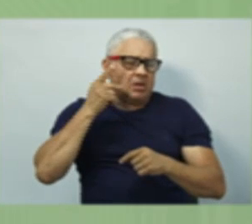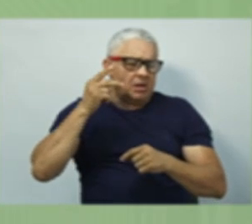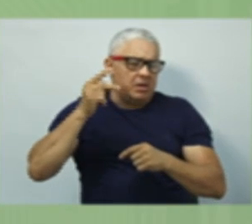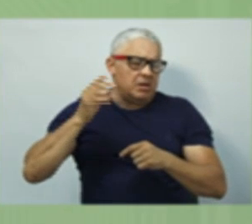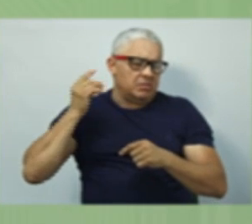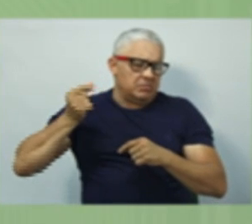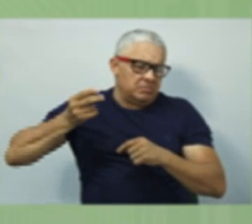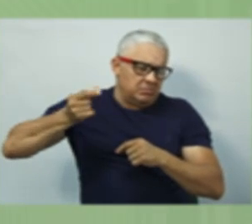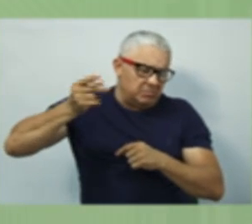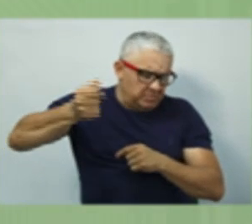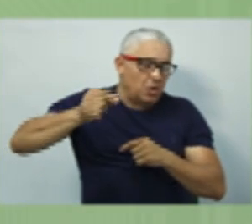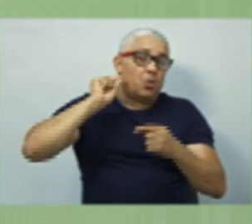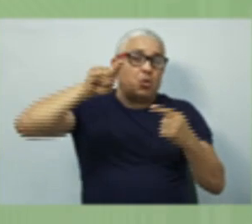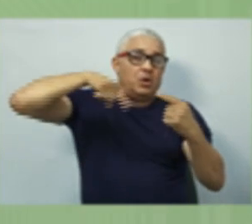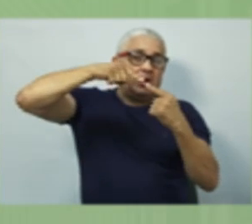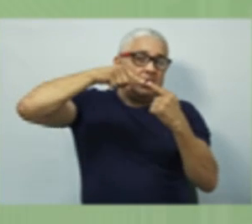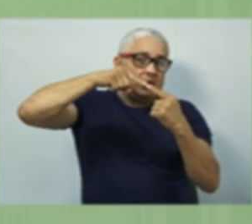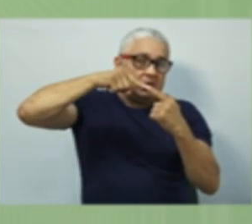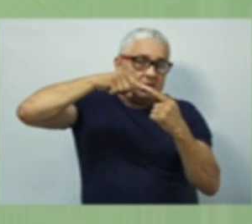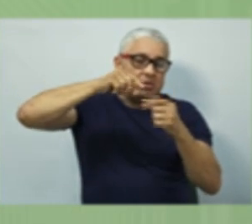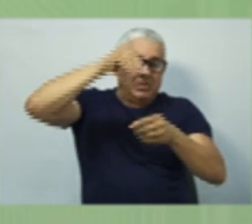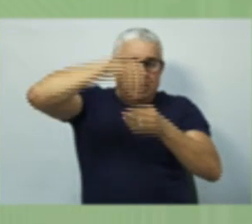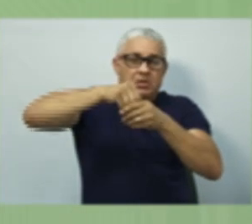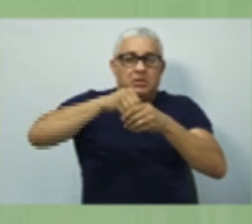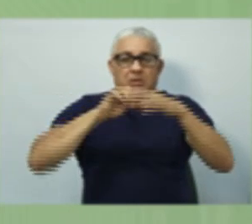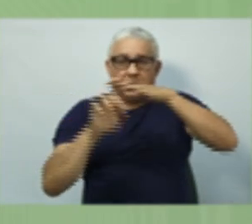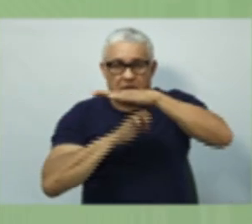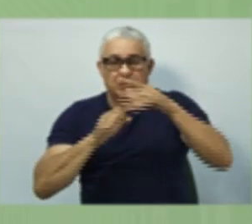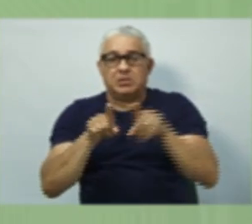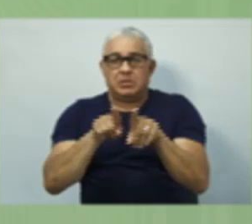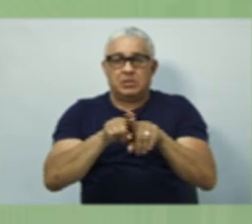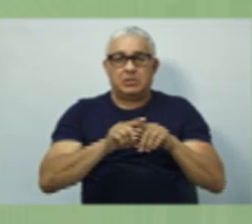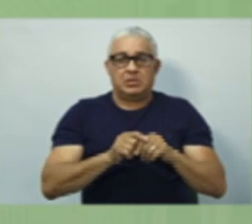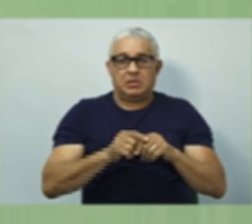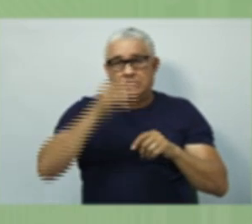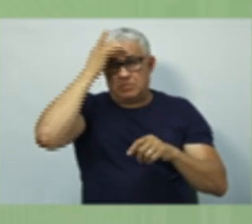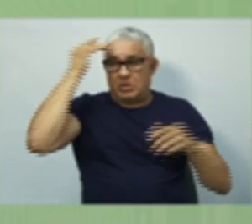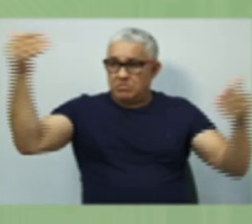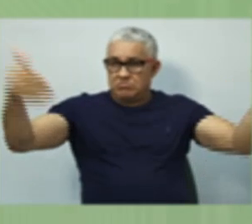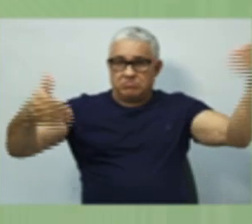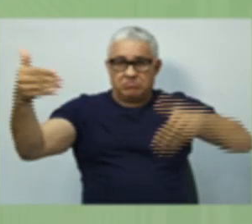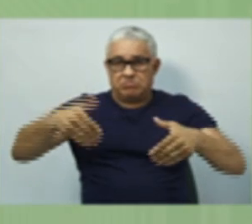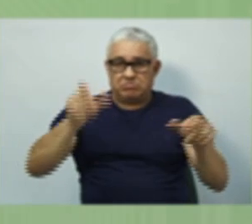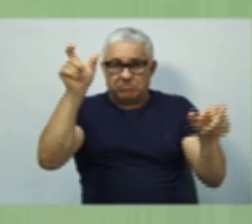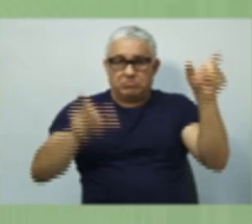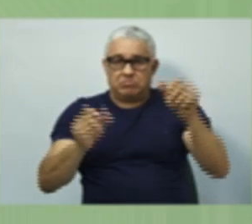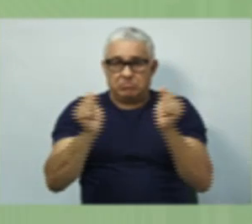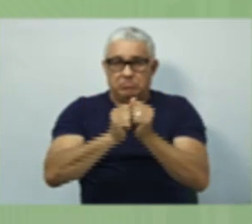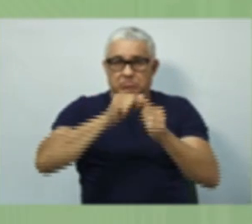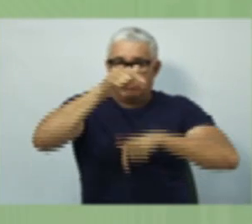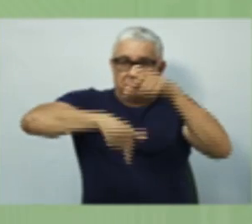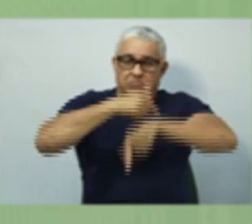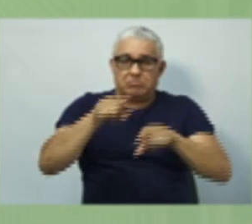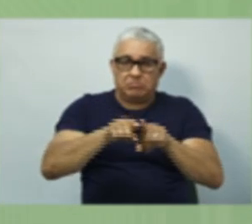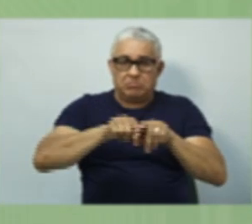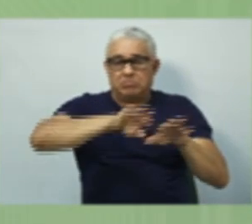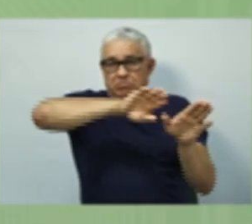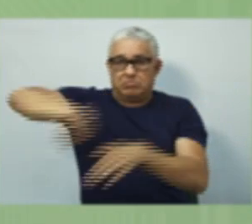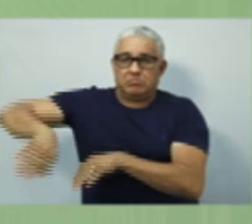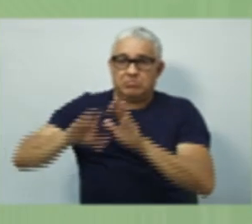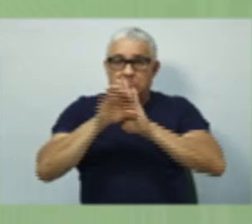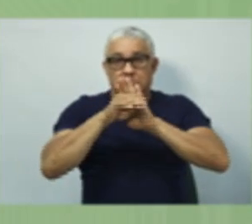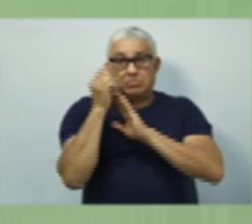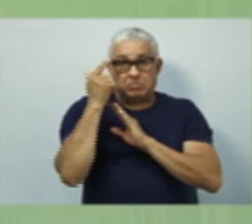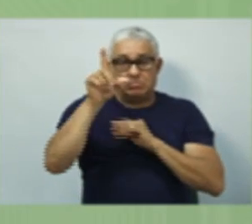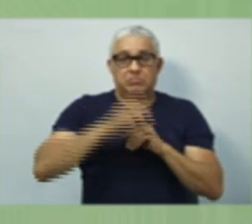aula sobre objetivos da organização, quanto dos seus participantes da organização. Outra definição que nós temos